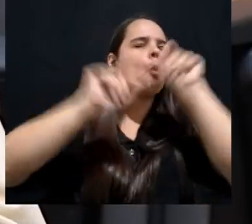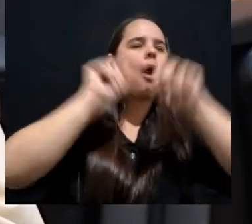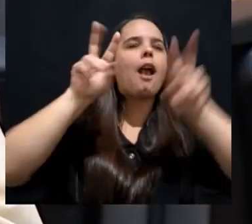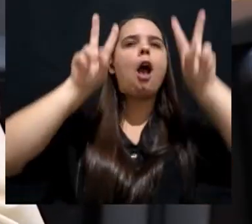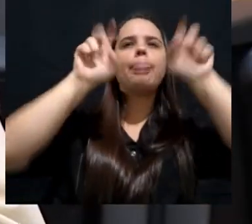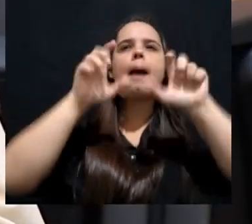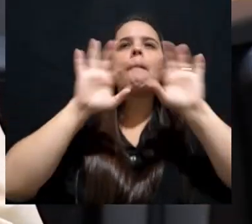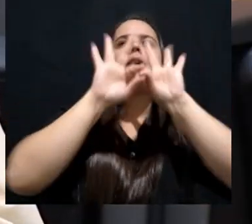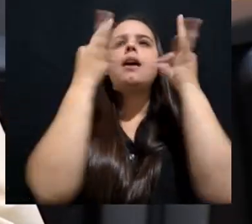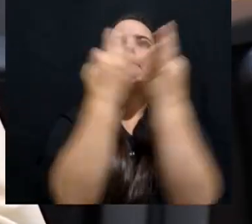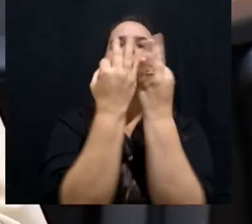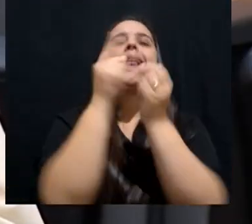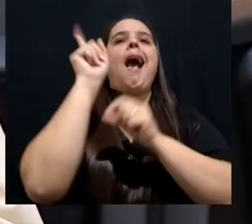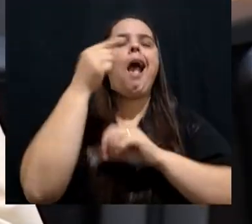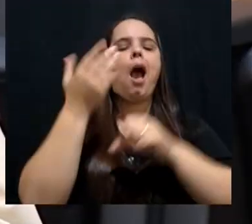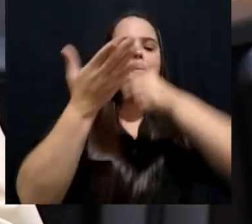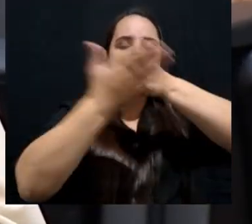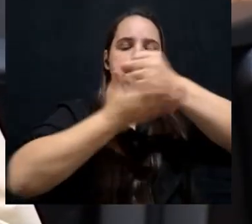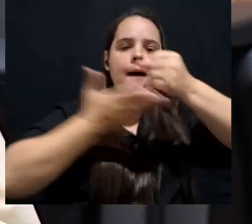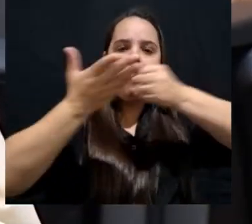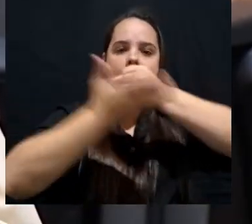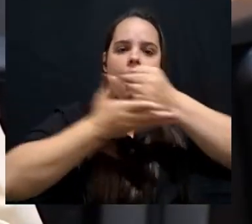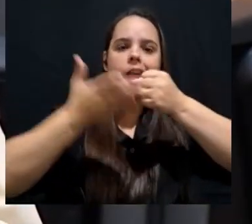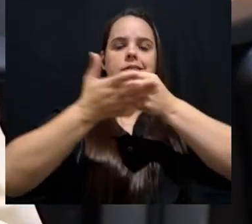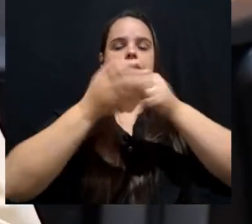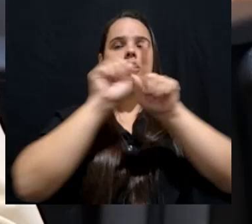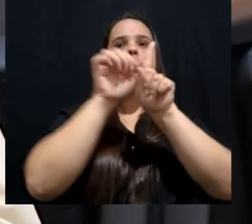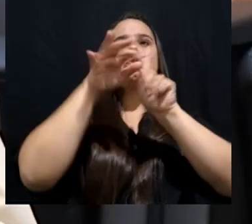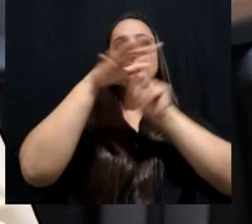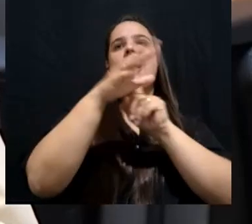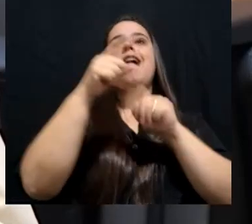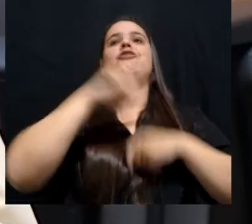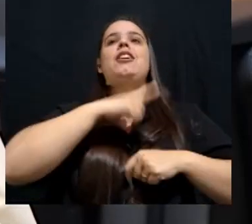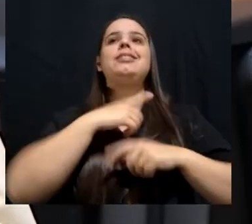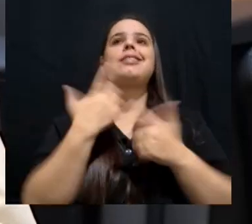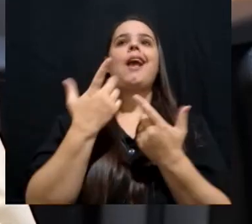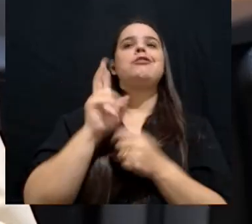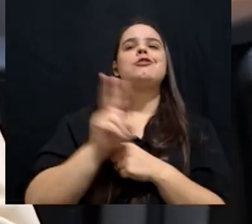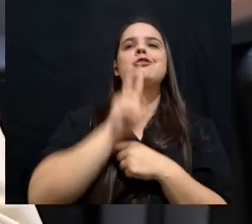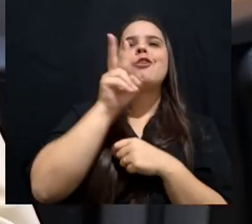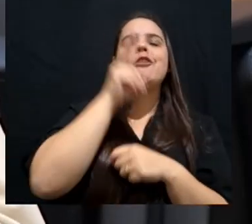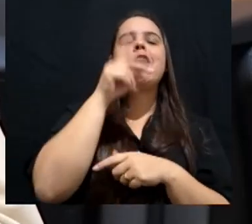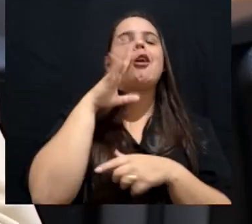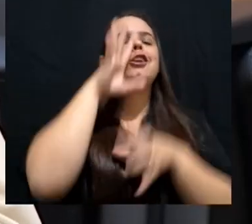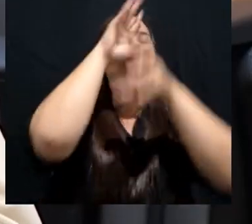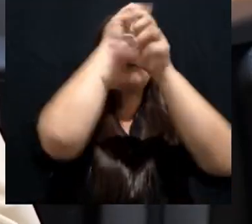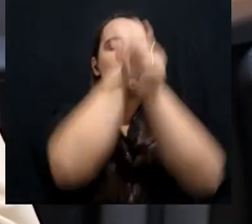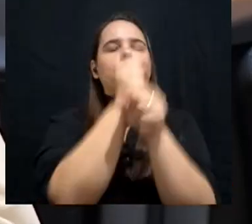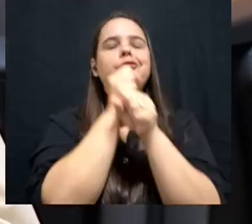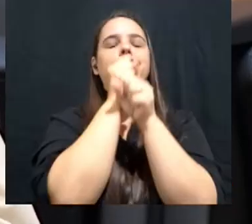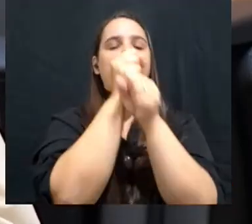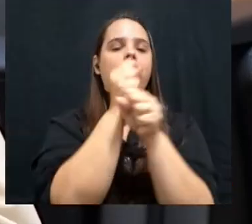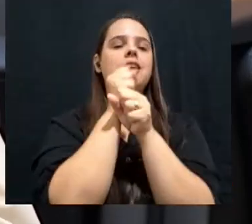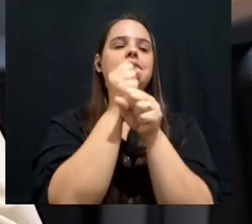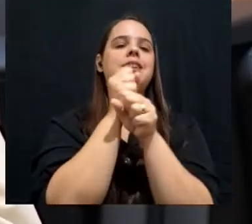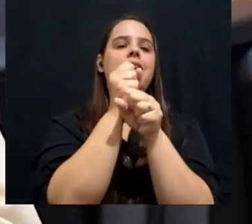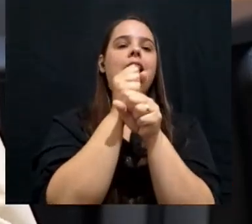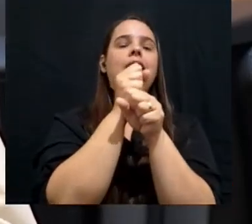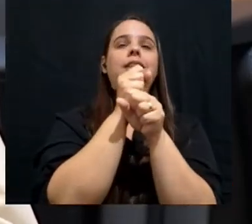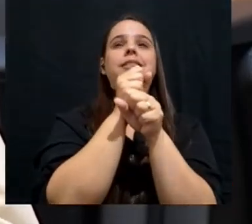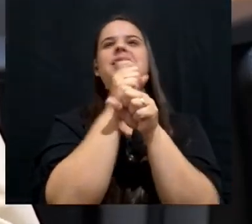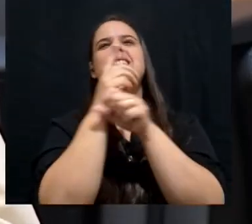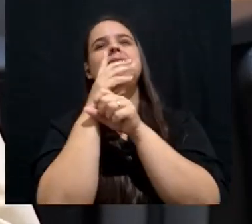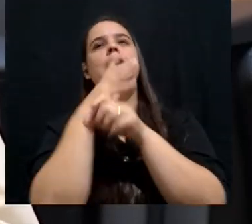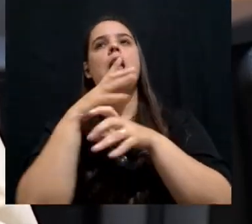uma sociedade que a gente acredita, com valores, e fortalecer, né, esses laços familiares na cidade de Campinas